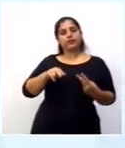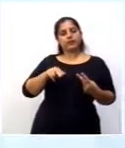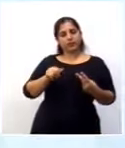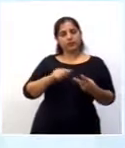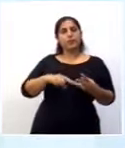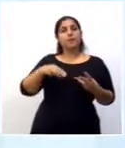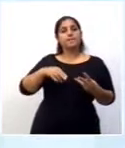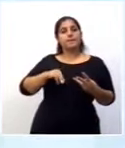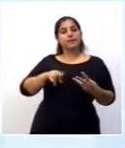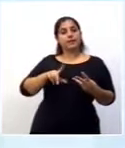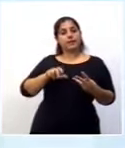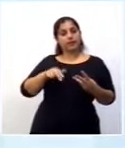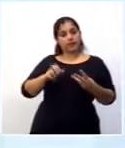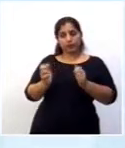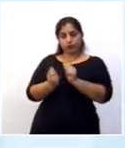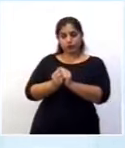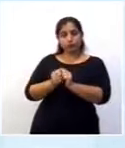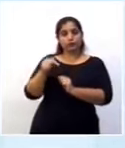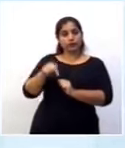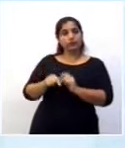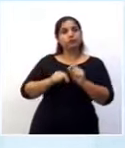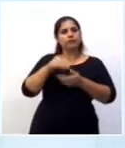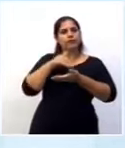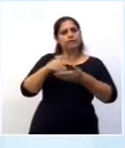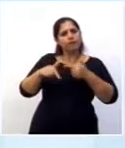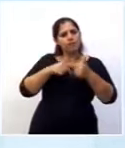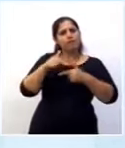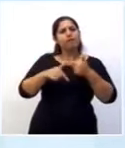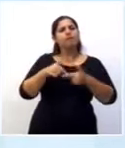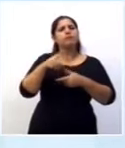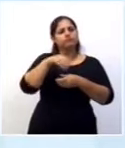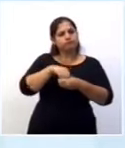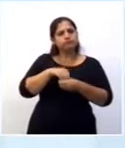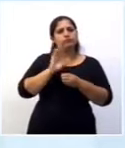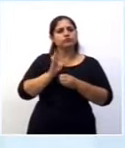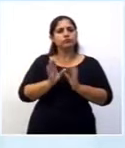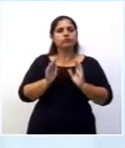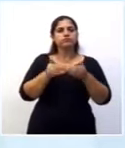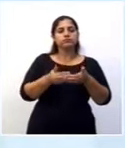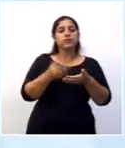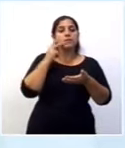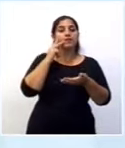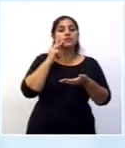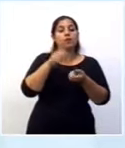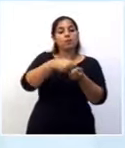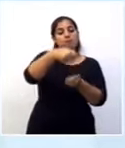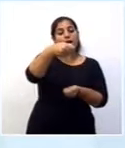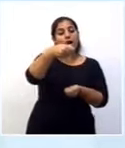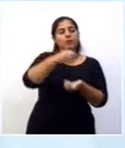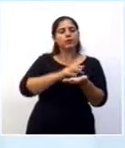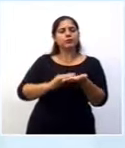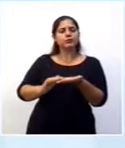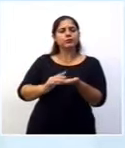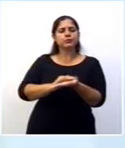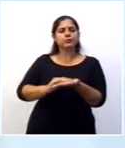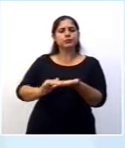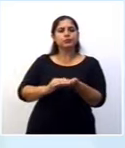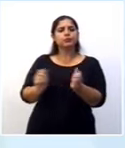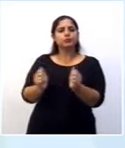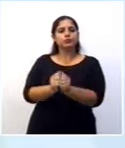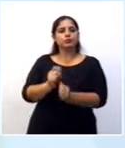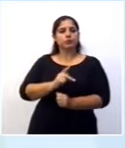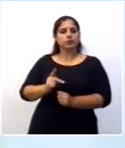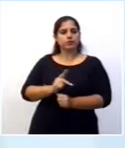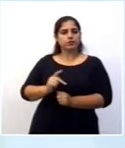está aqui. A gente trabalha já há algum tempo com a questão da cartografia tátil, com a professora